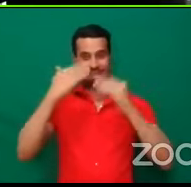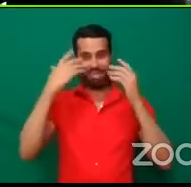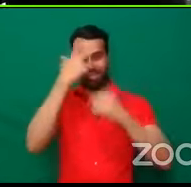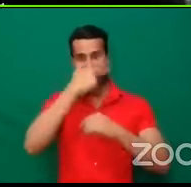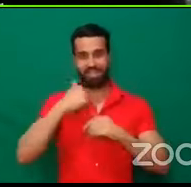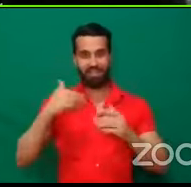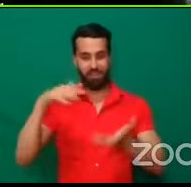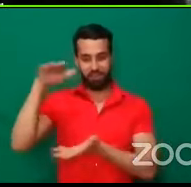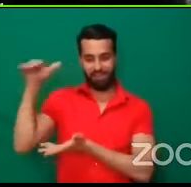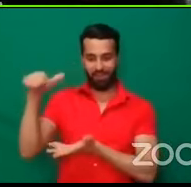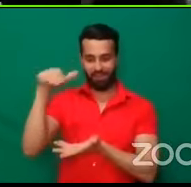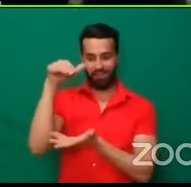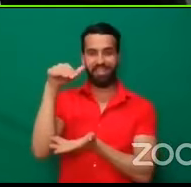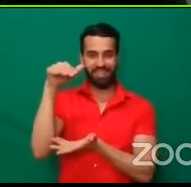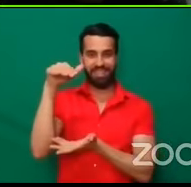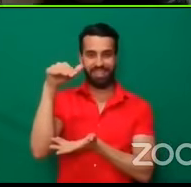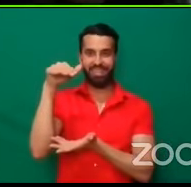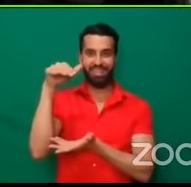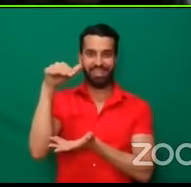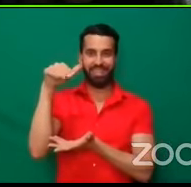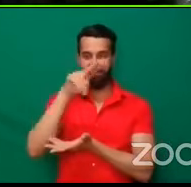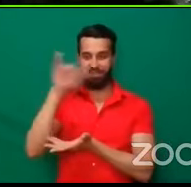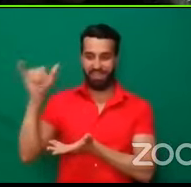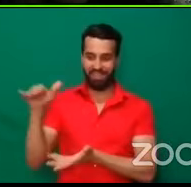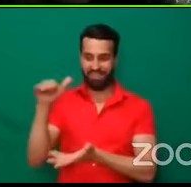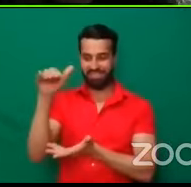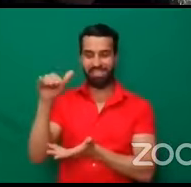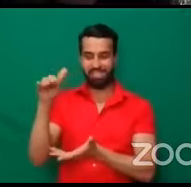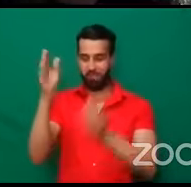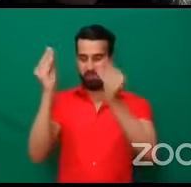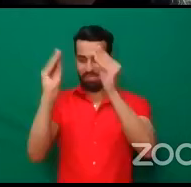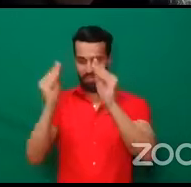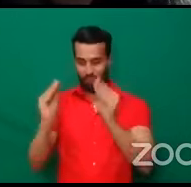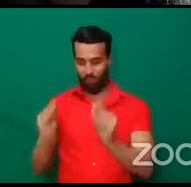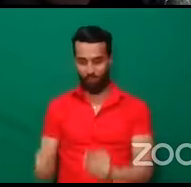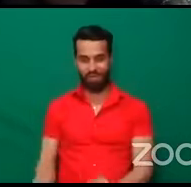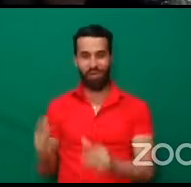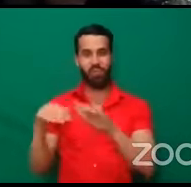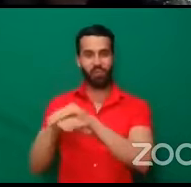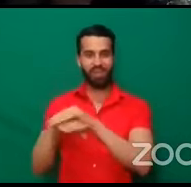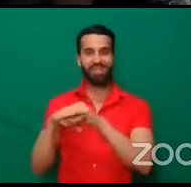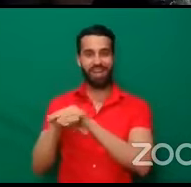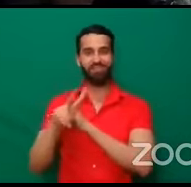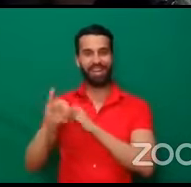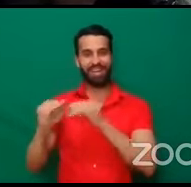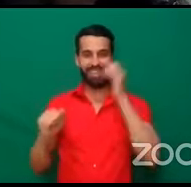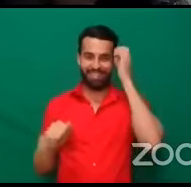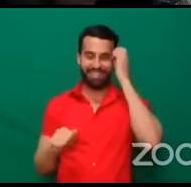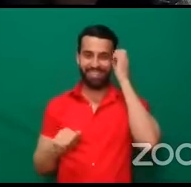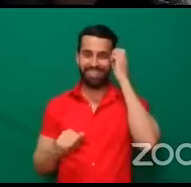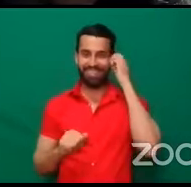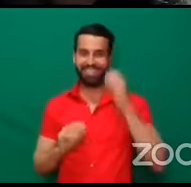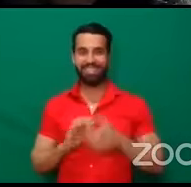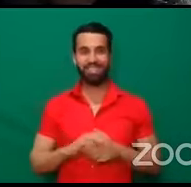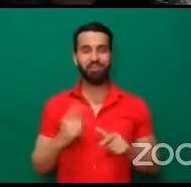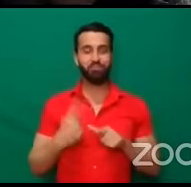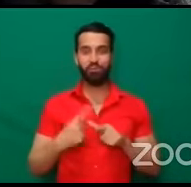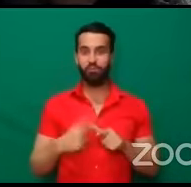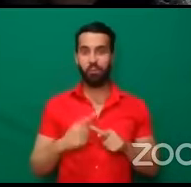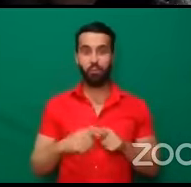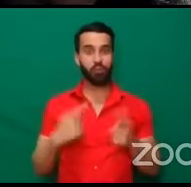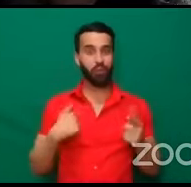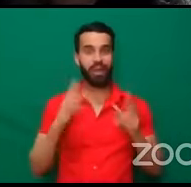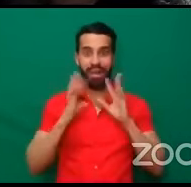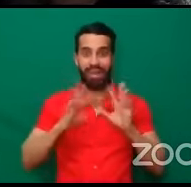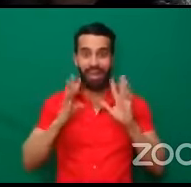interessante. miniatura assim, de biscuit para É. guardar aqui, né? Ia ser Sim, é bacana. verdade. Porque tem isso também, porque ficou muito pop, né? Então acho